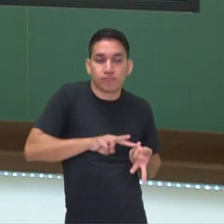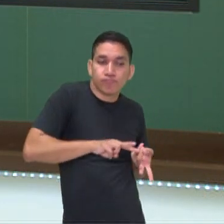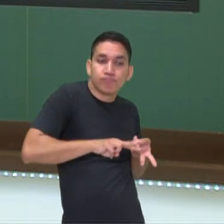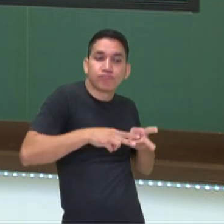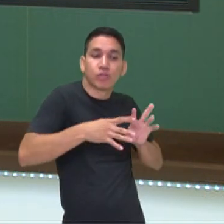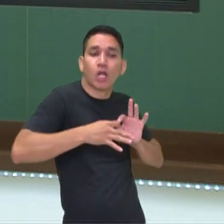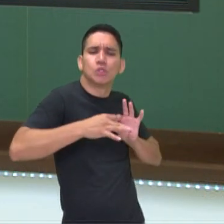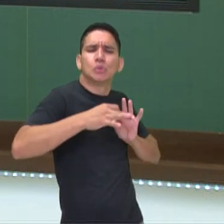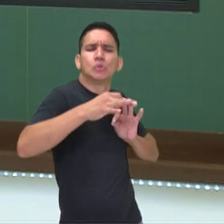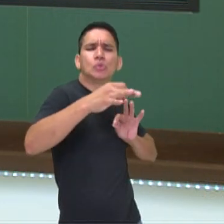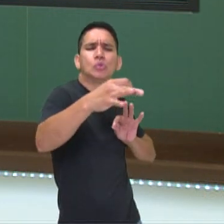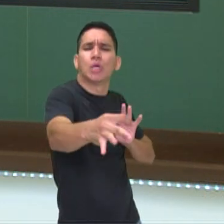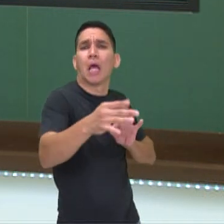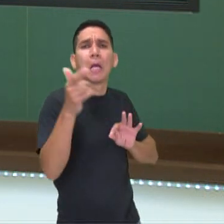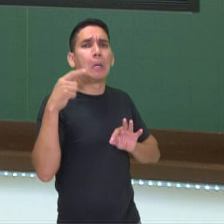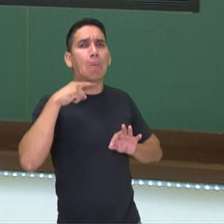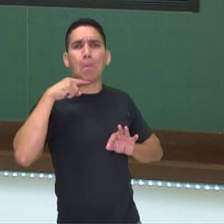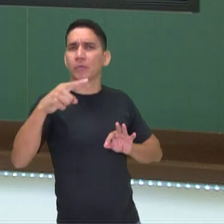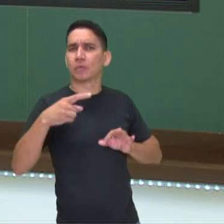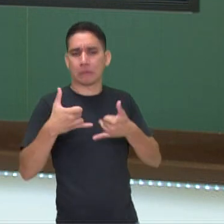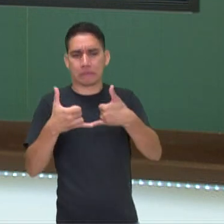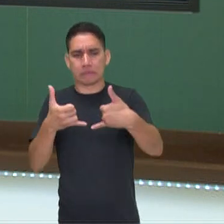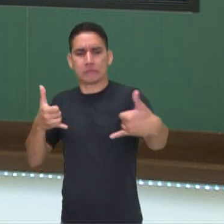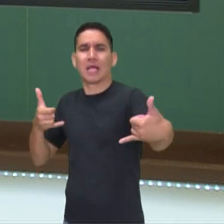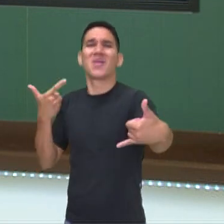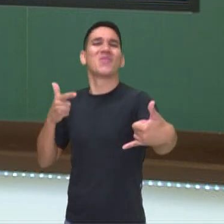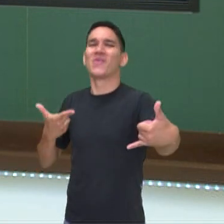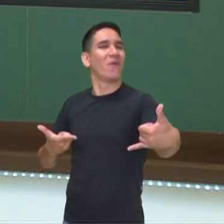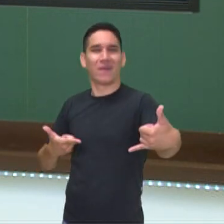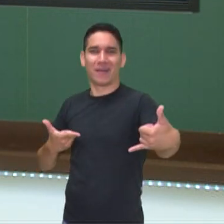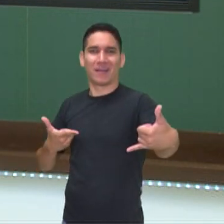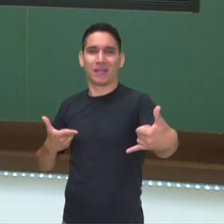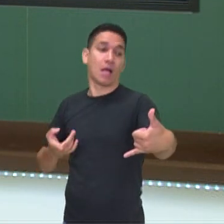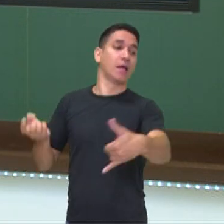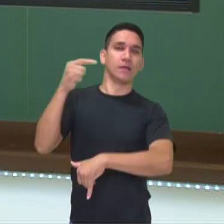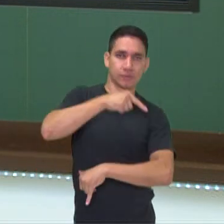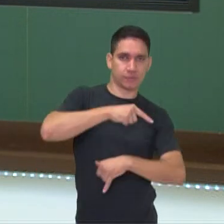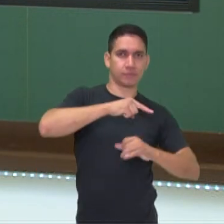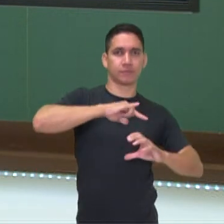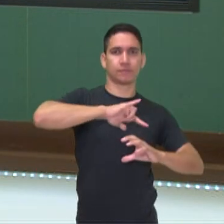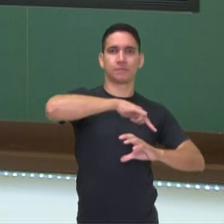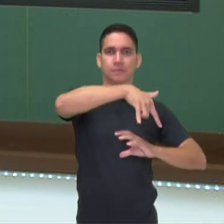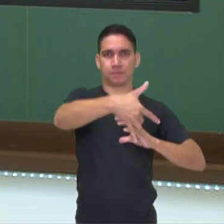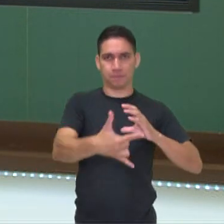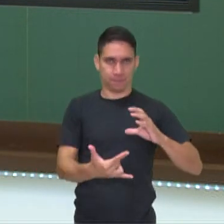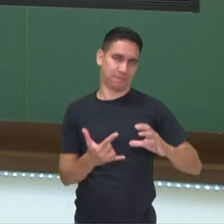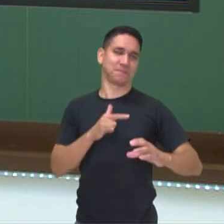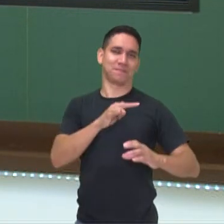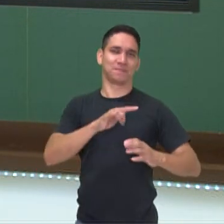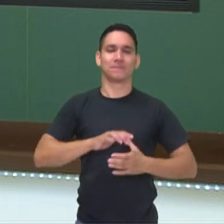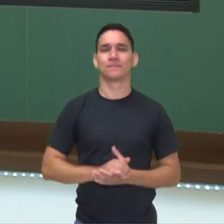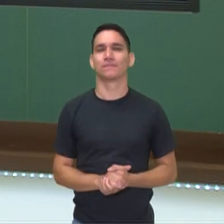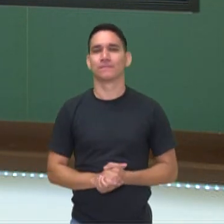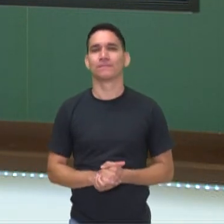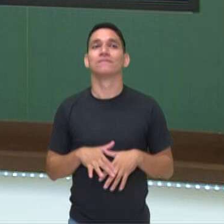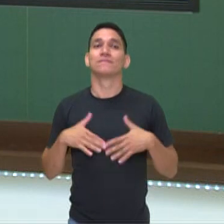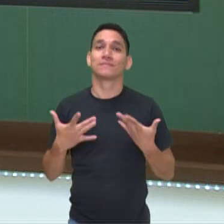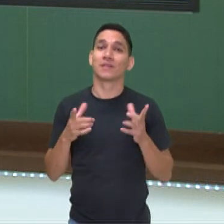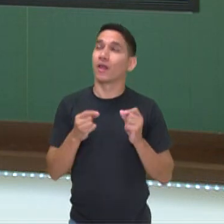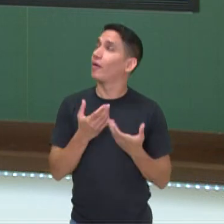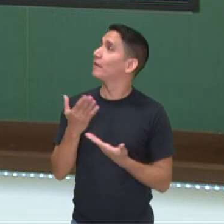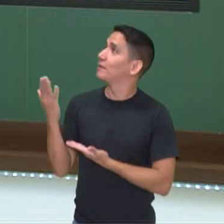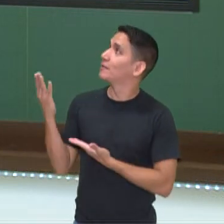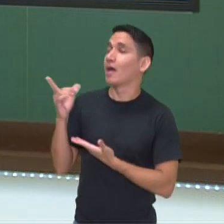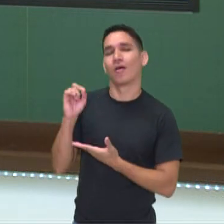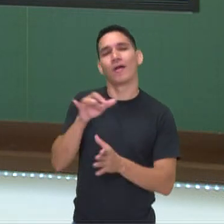grandes, aonde a fibra óptica não é viável ou não está disponível, nós temos a utilização dos satélites. E agora confere na